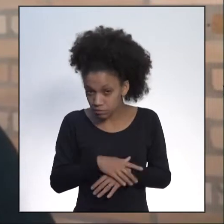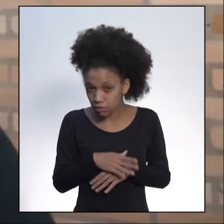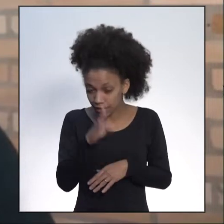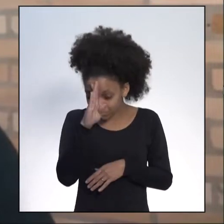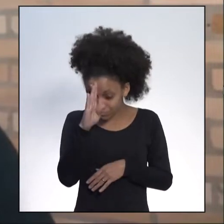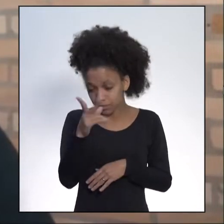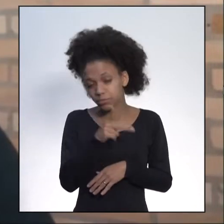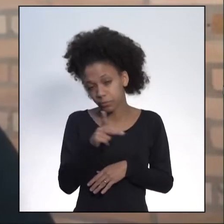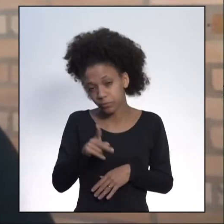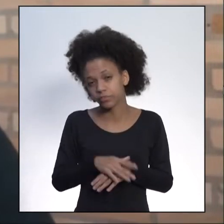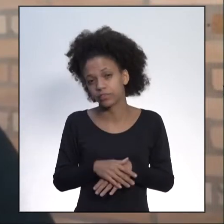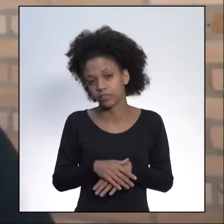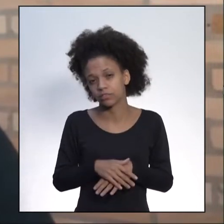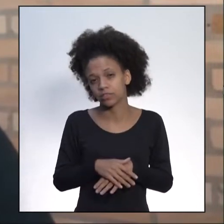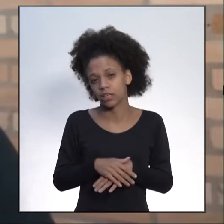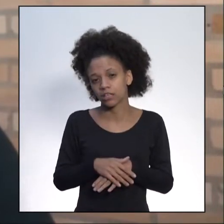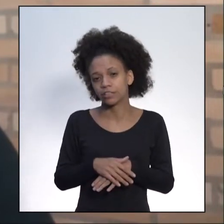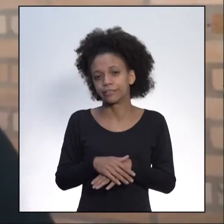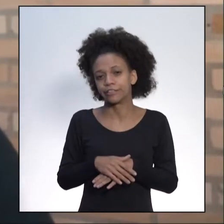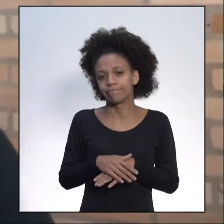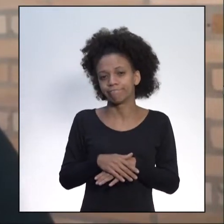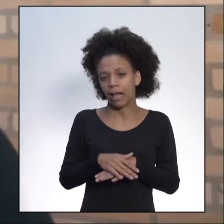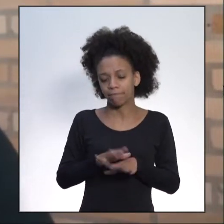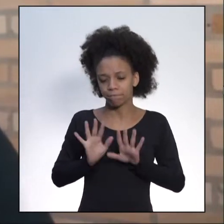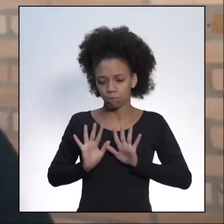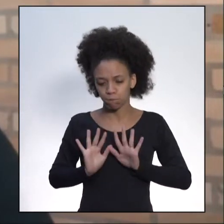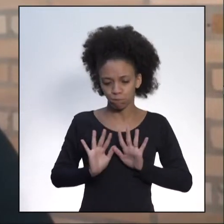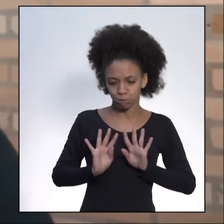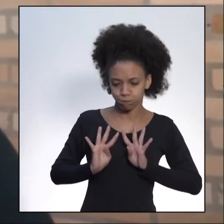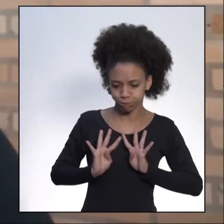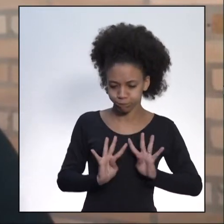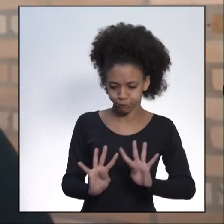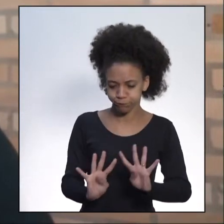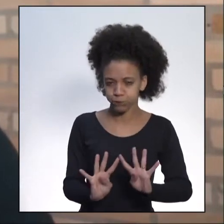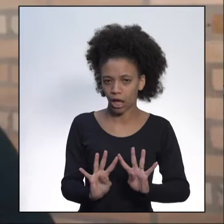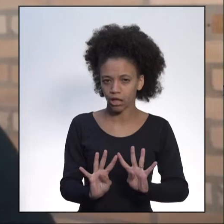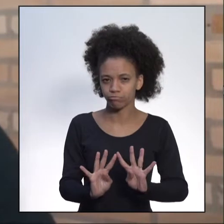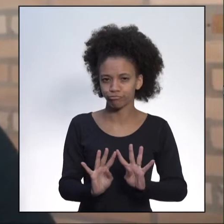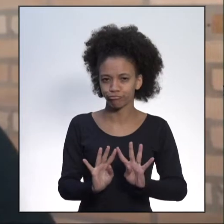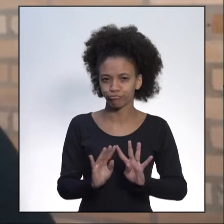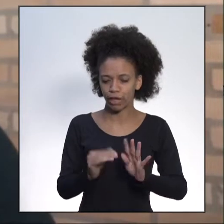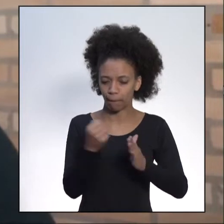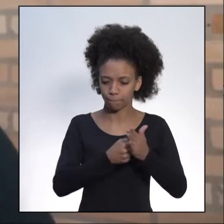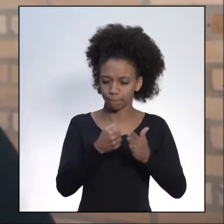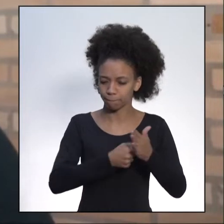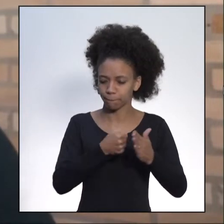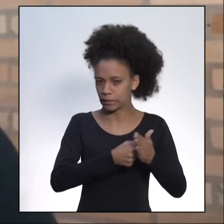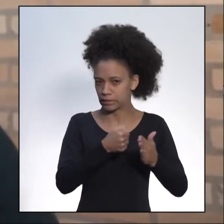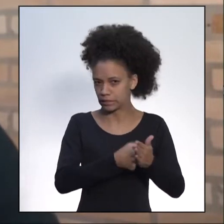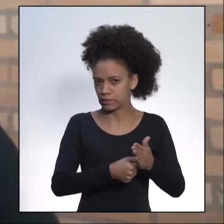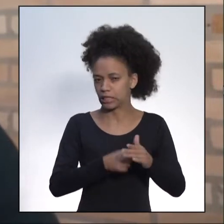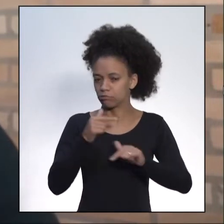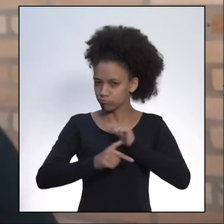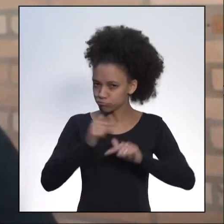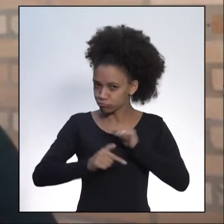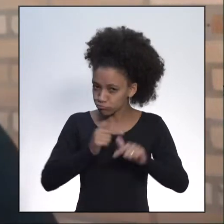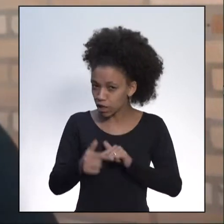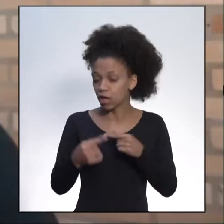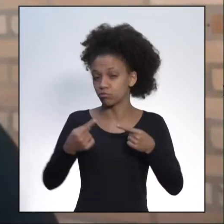principalmente professores que estão aí na linha de frente, que colocam todos os dias, né, os desafios